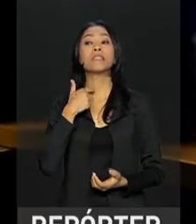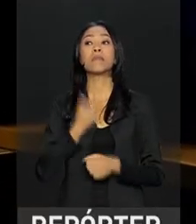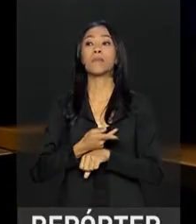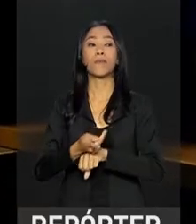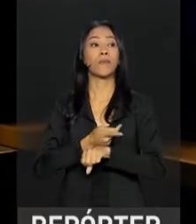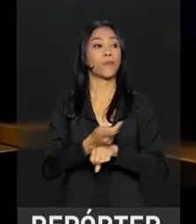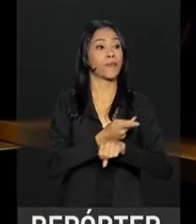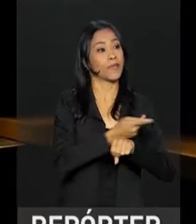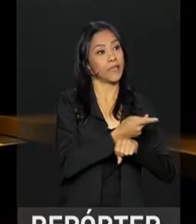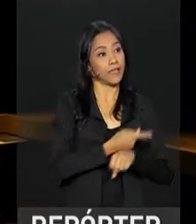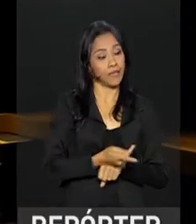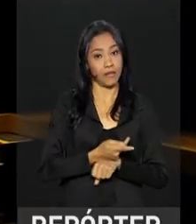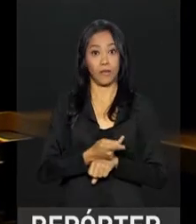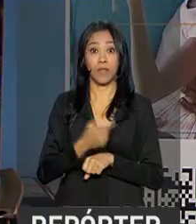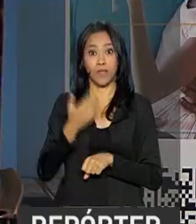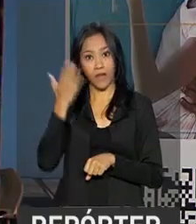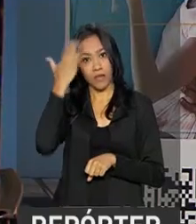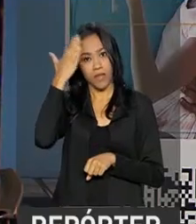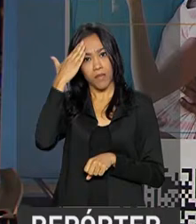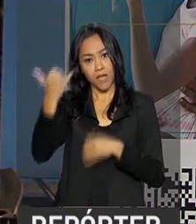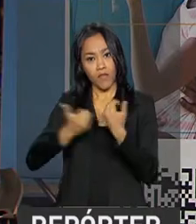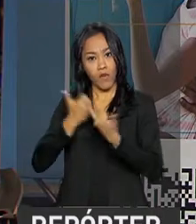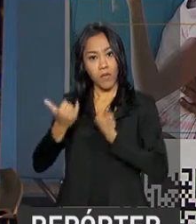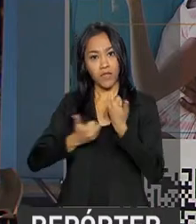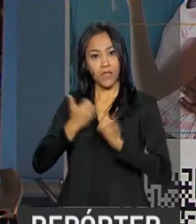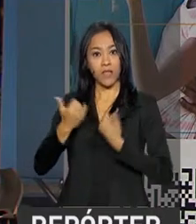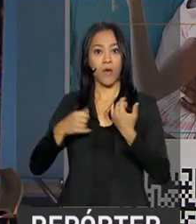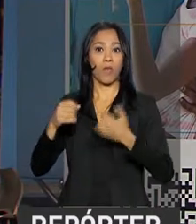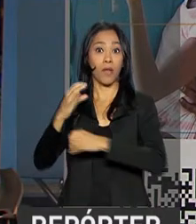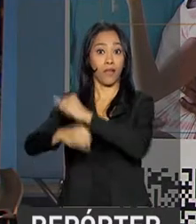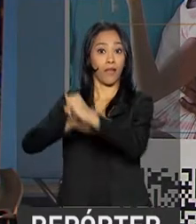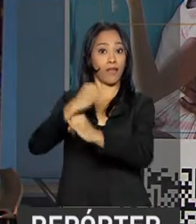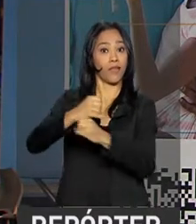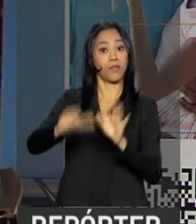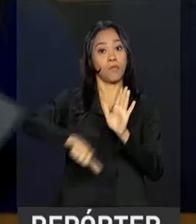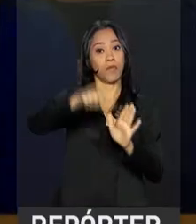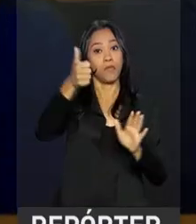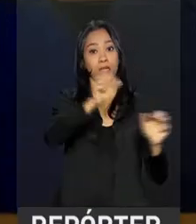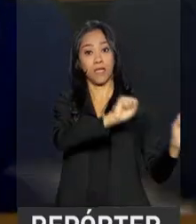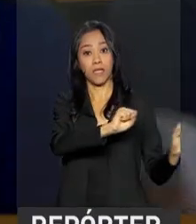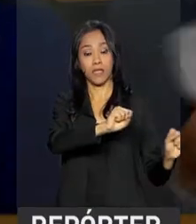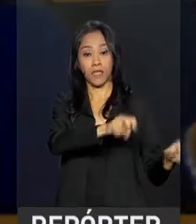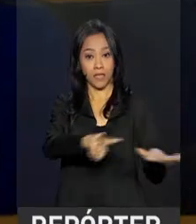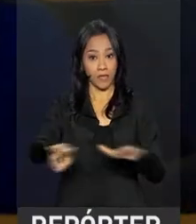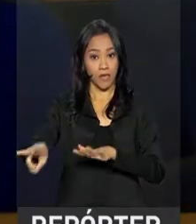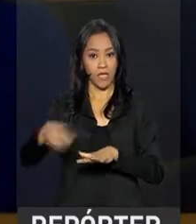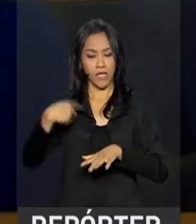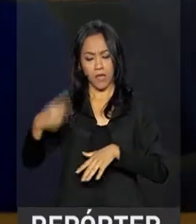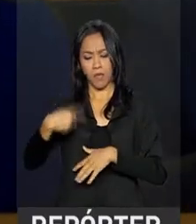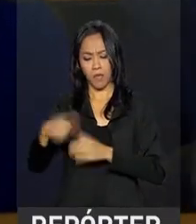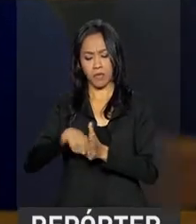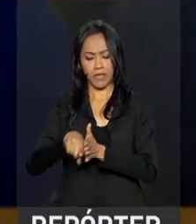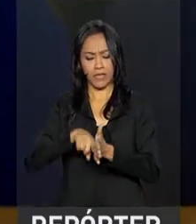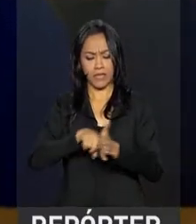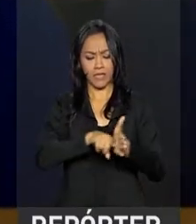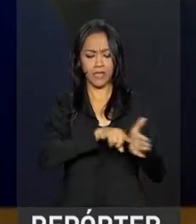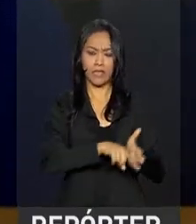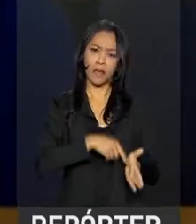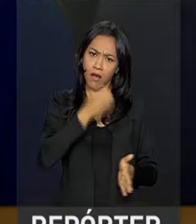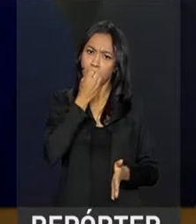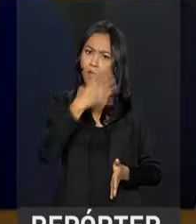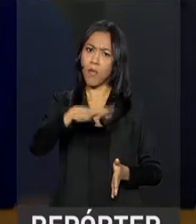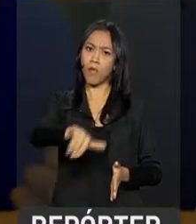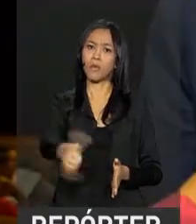móvel e ficaram sabendo pela internet que a caixa está realizando a 1ª semana de imóveis depois de pesquisar o casal achou que seria uma boa